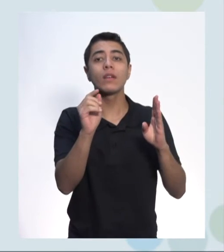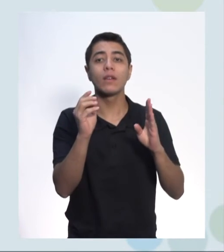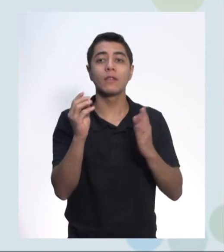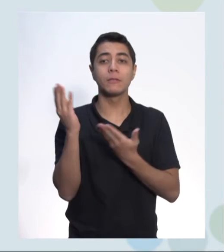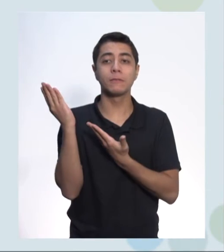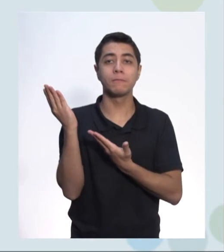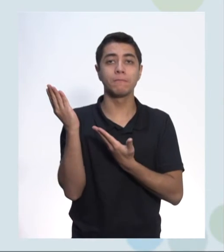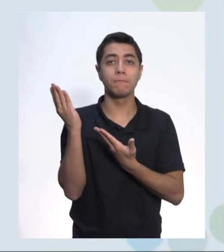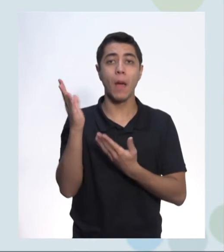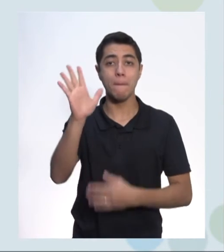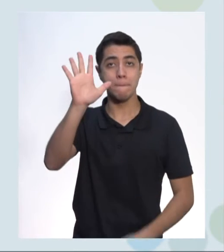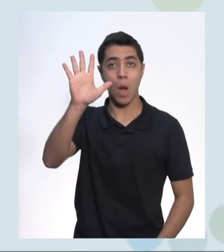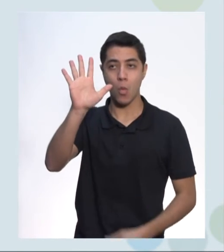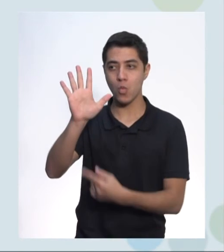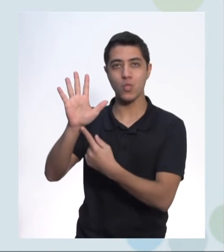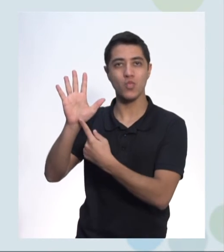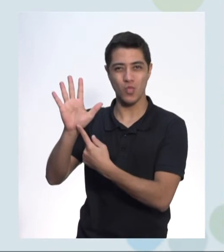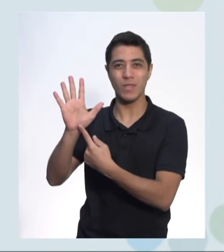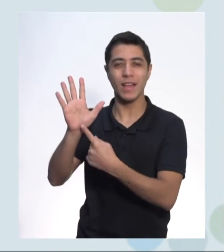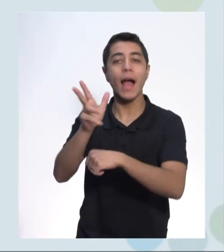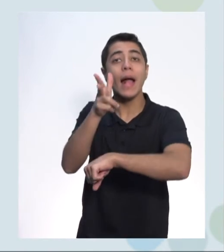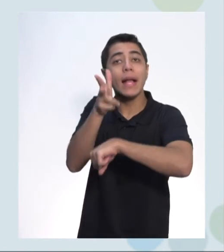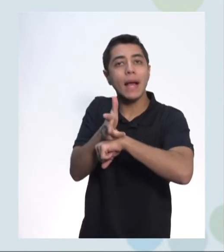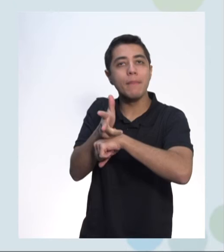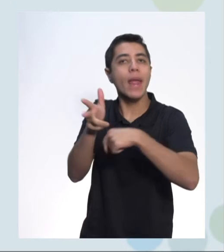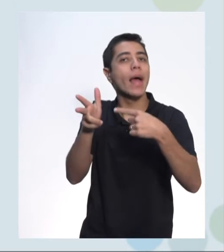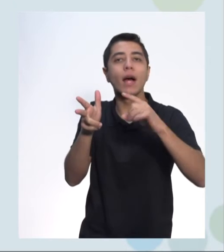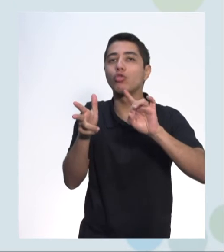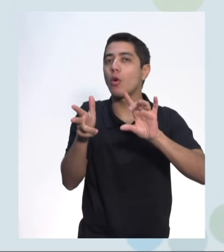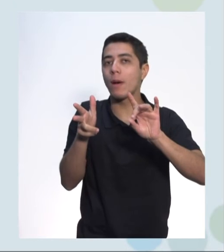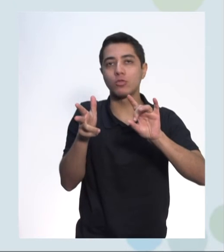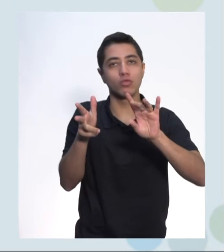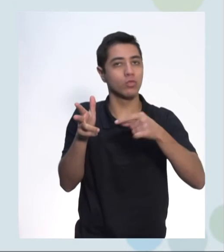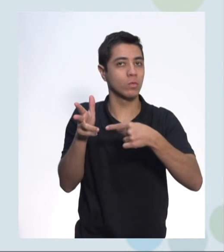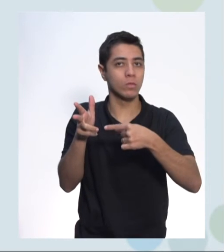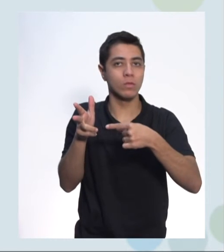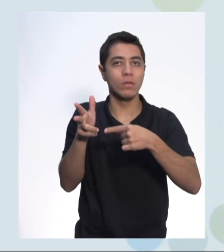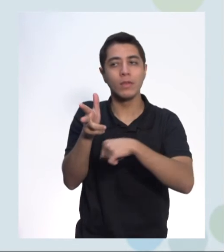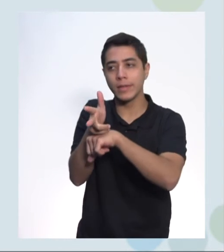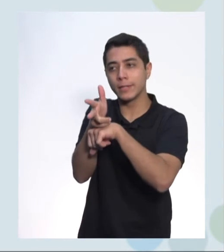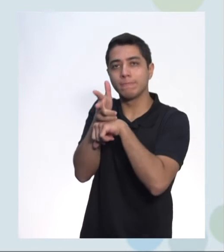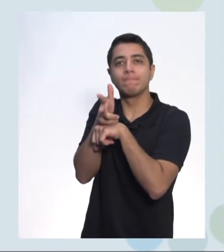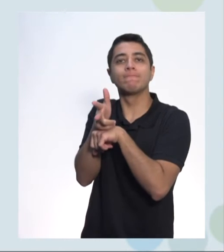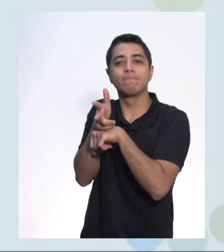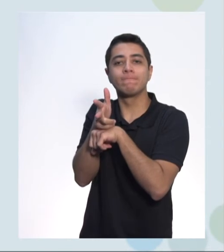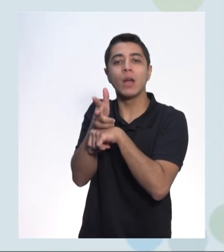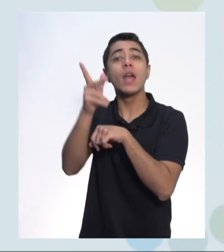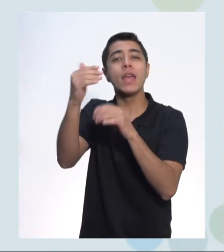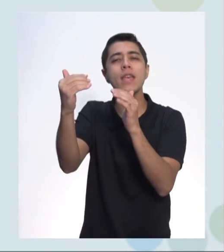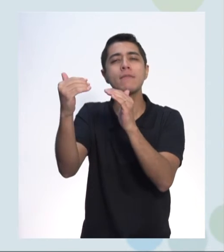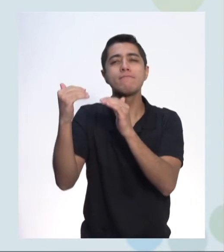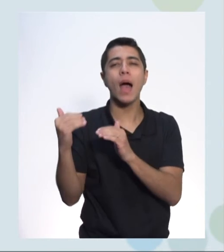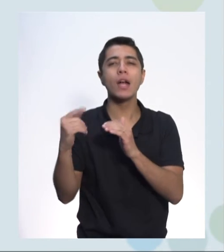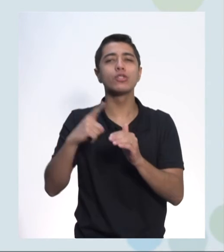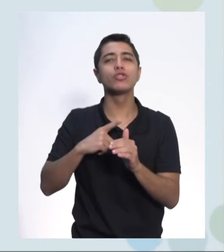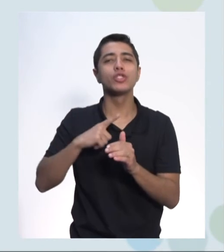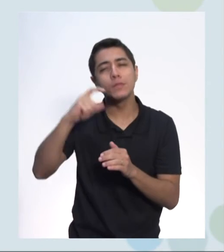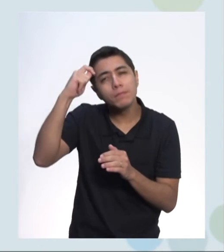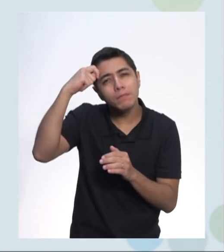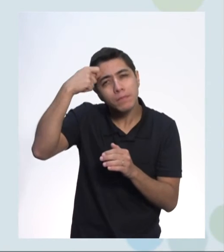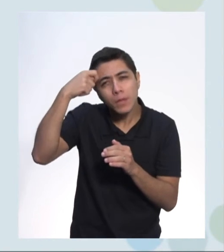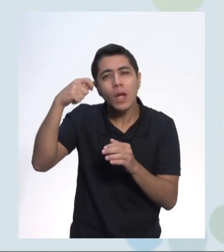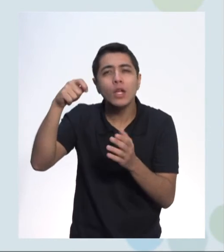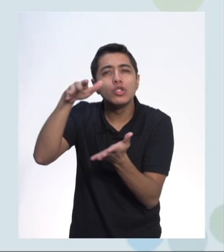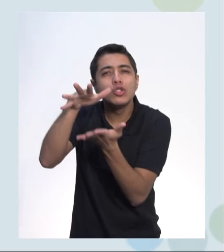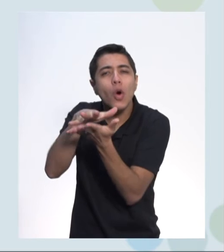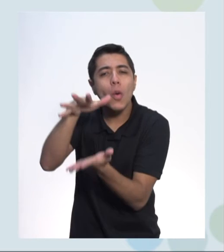a câmera no automático. Essa câmera ela regulou a luz, né? Embaixo a gente tem até uma sombra no canto, a gente vai falar um pouquinho, que é uma sombra dura, né?